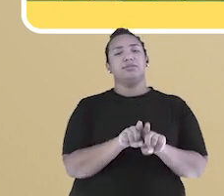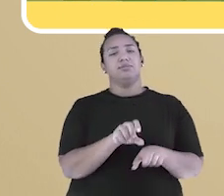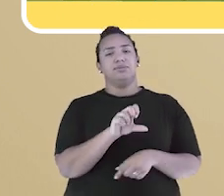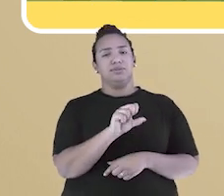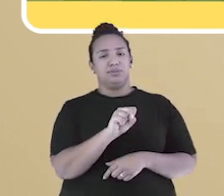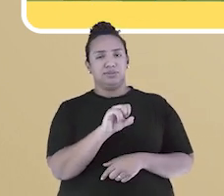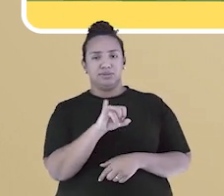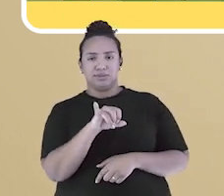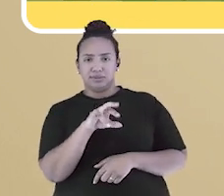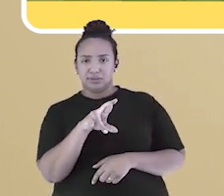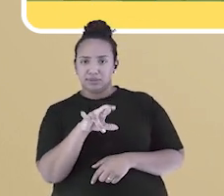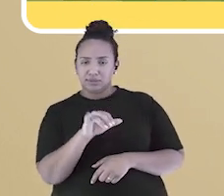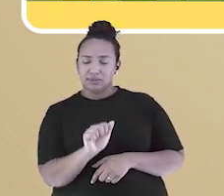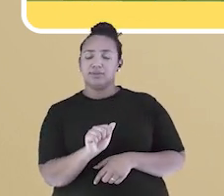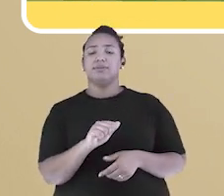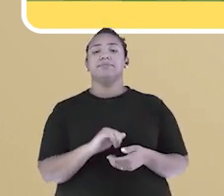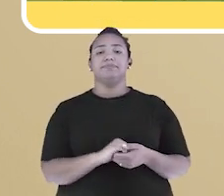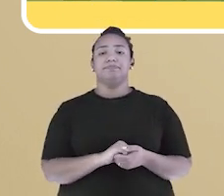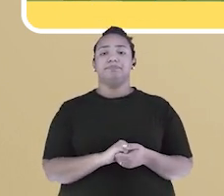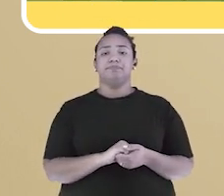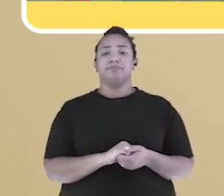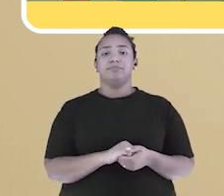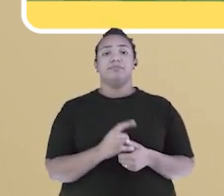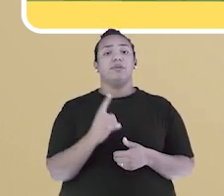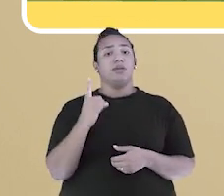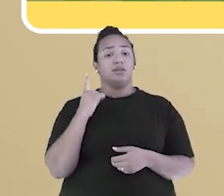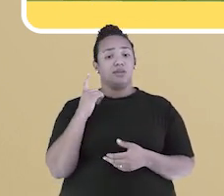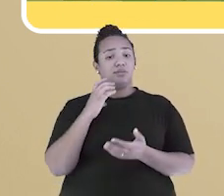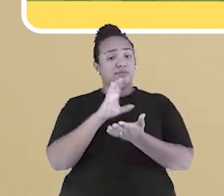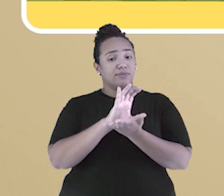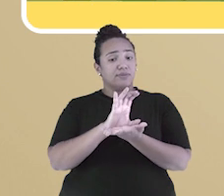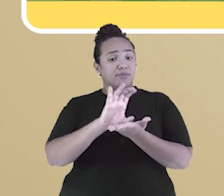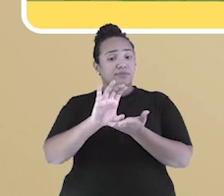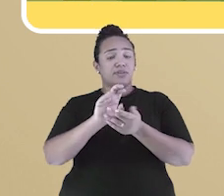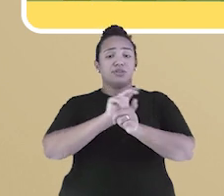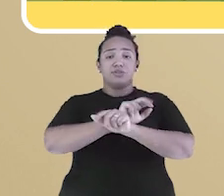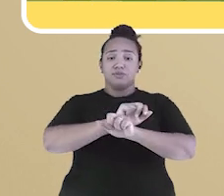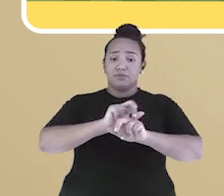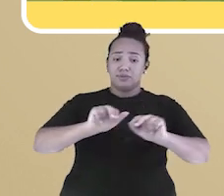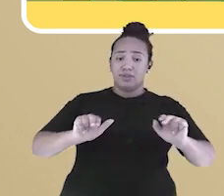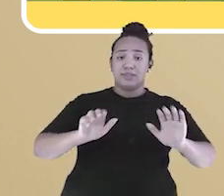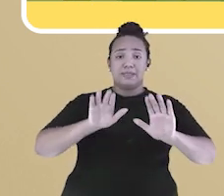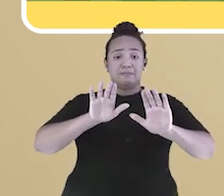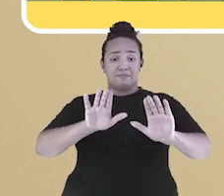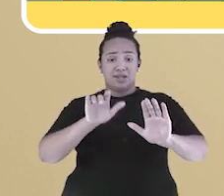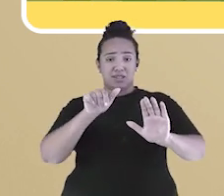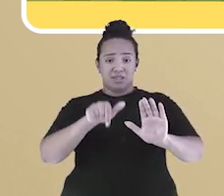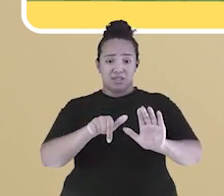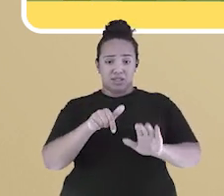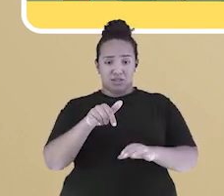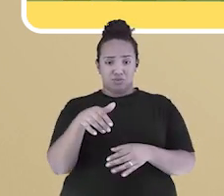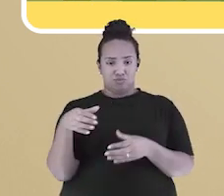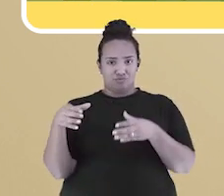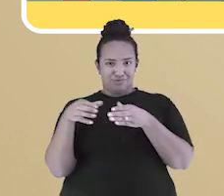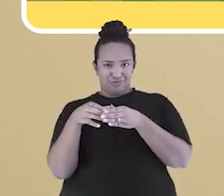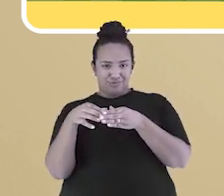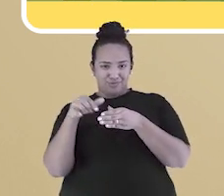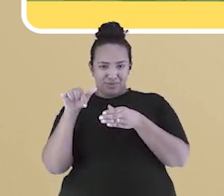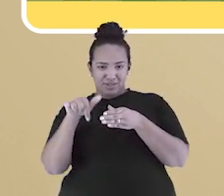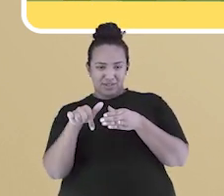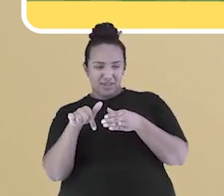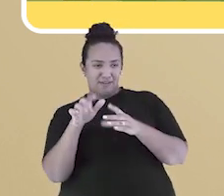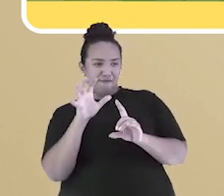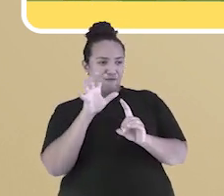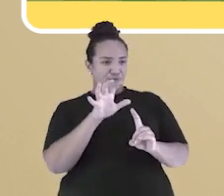Porém, mesmo com grandes investimentos bélicos na região, o Talibã nunca teve sua influência totalmente excluída no